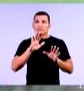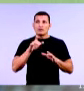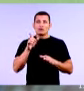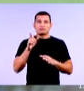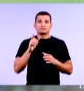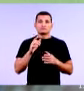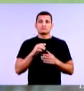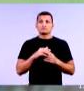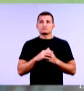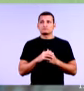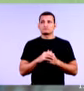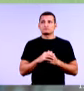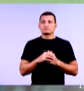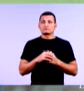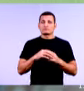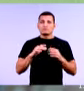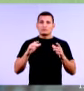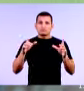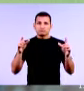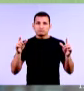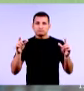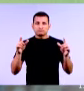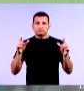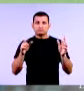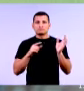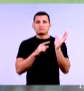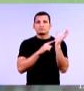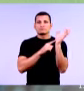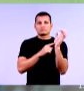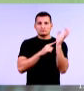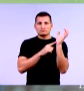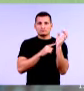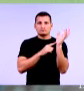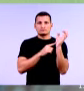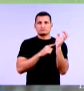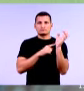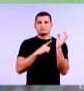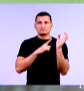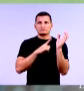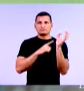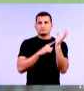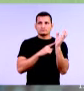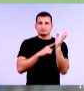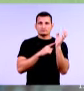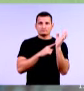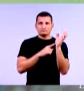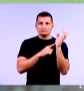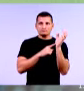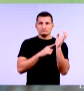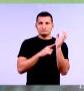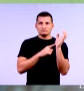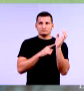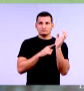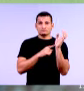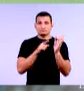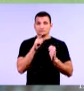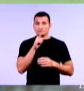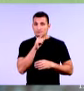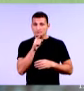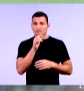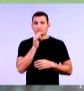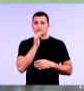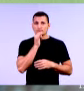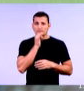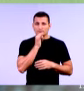por uma conexão sem fio, né? Então, aqui é um exemplo de uma rede metropolitana